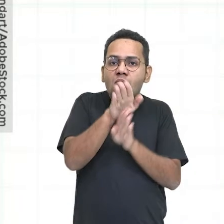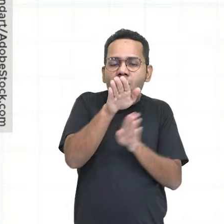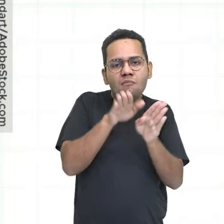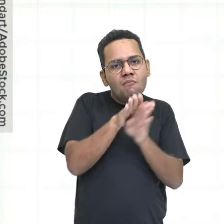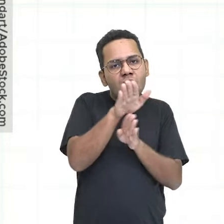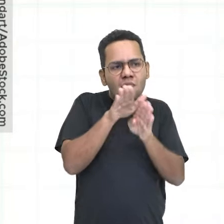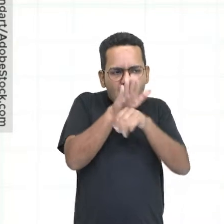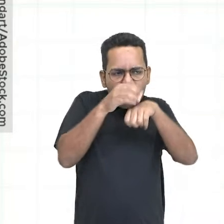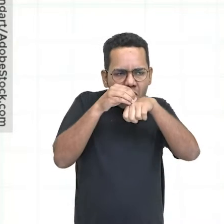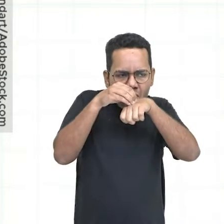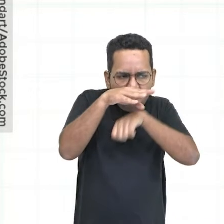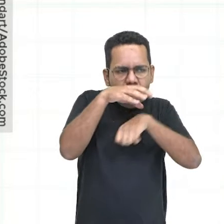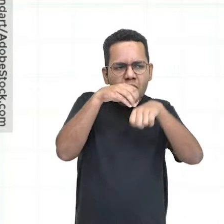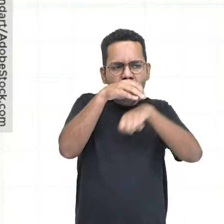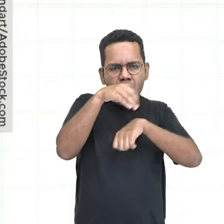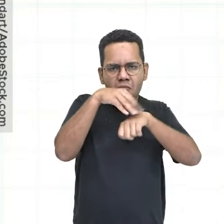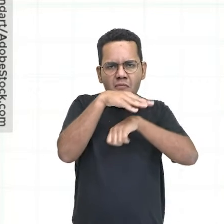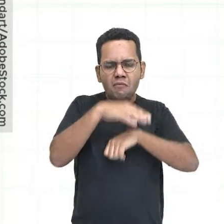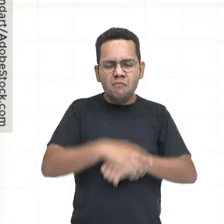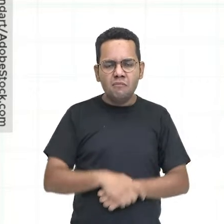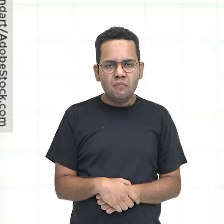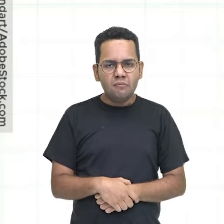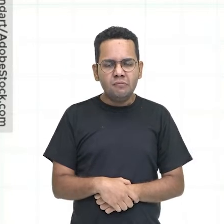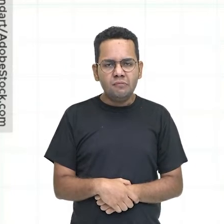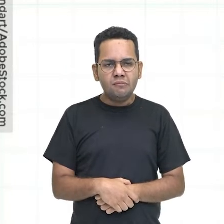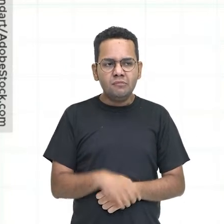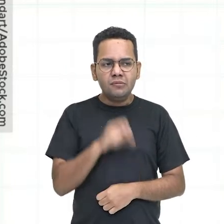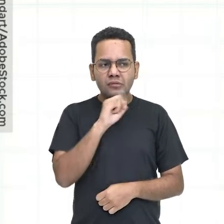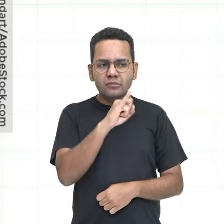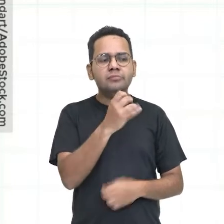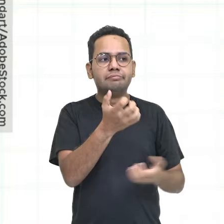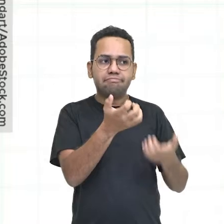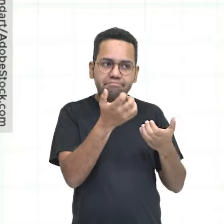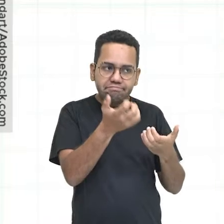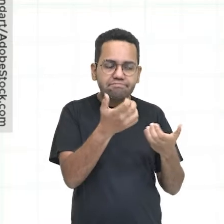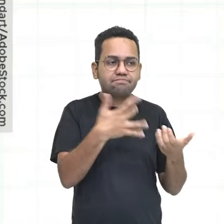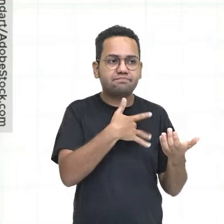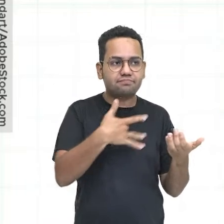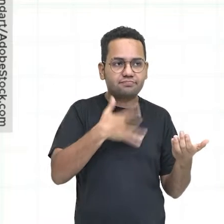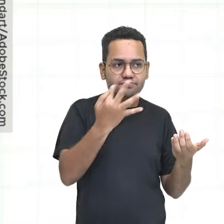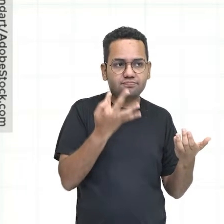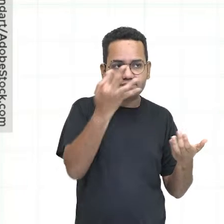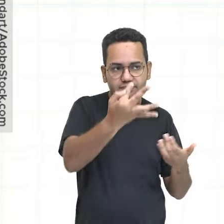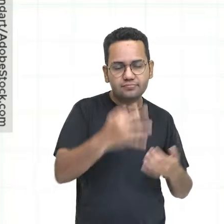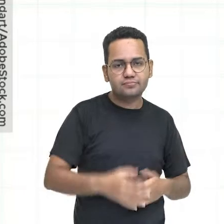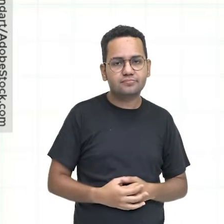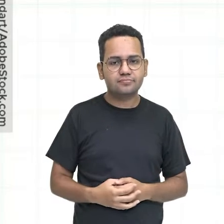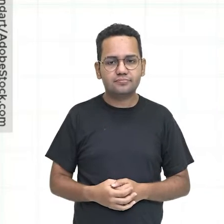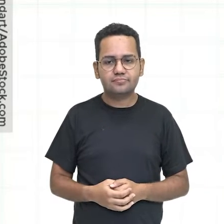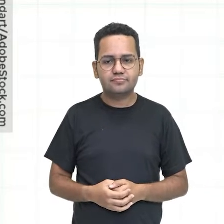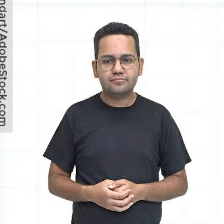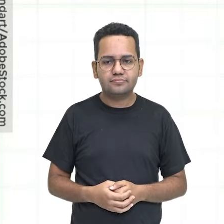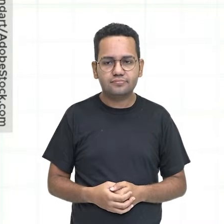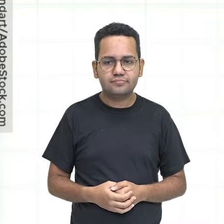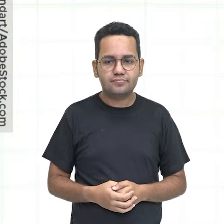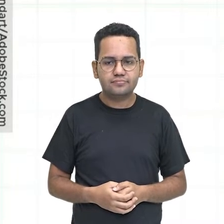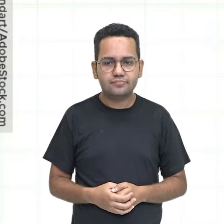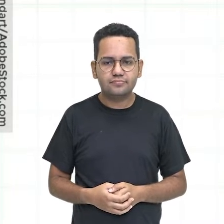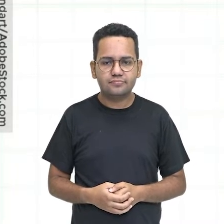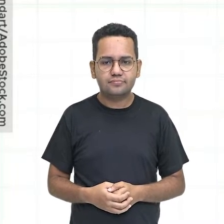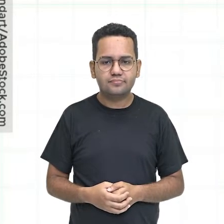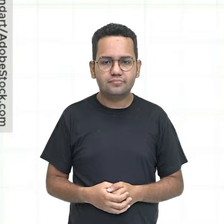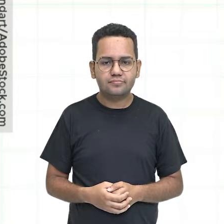tanta besteira, né? Se você quiser ficar saudável. Então, estou passando um conselho para ti. Aqui é a mesma coisa, só que a